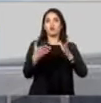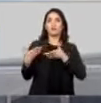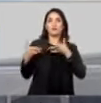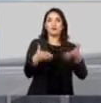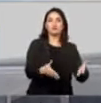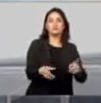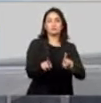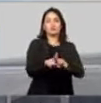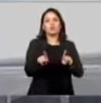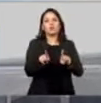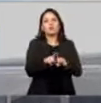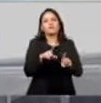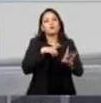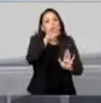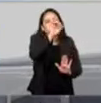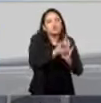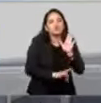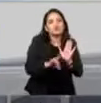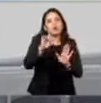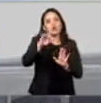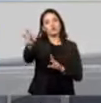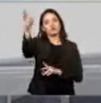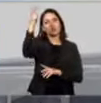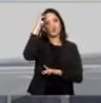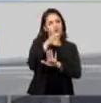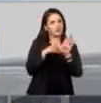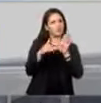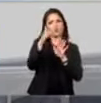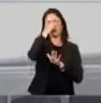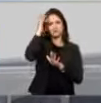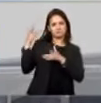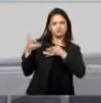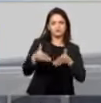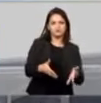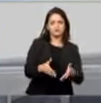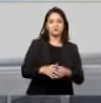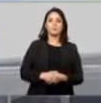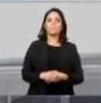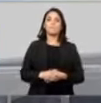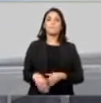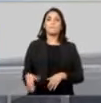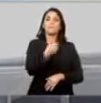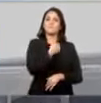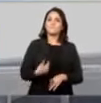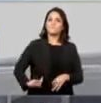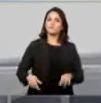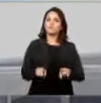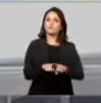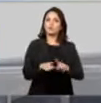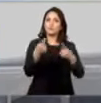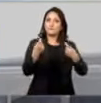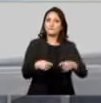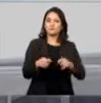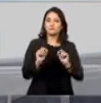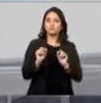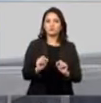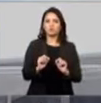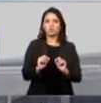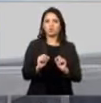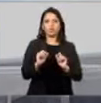pleno exercício dos direitos culturais a todos os cidadãos. O Estado deve, portanto, atuar positivamente no cumprimento de tais